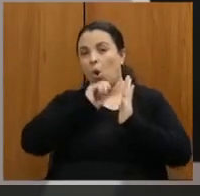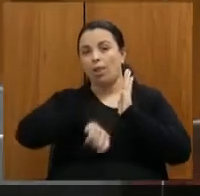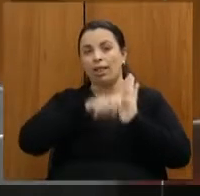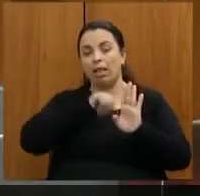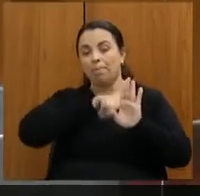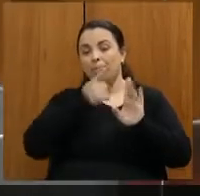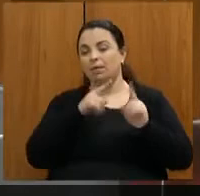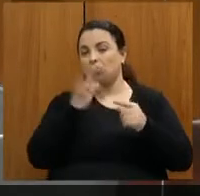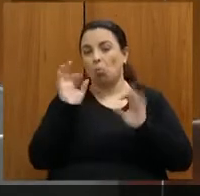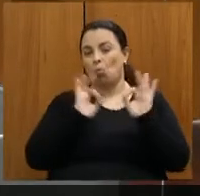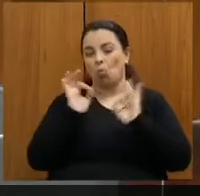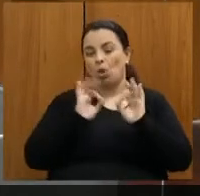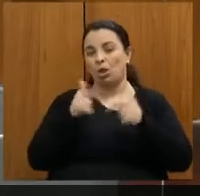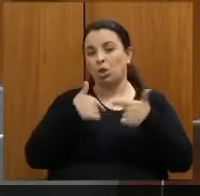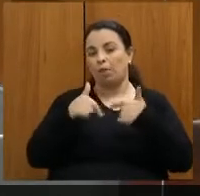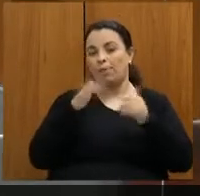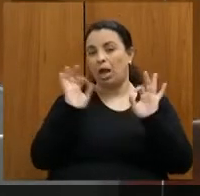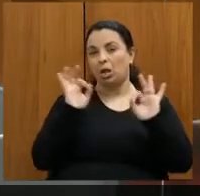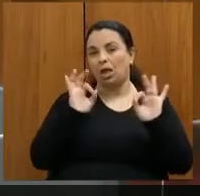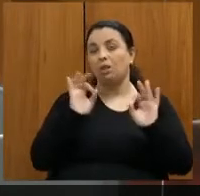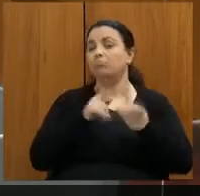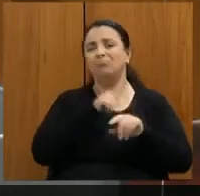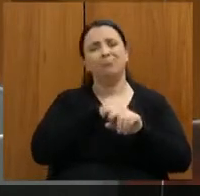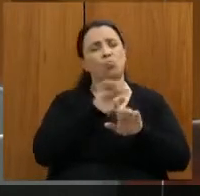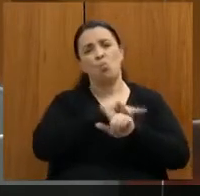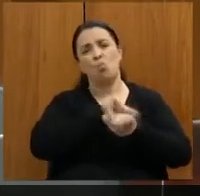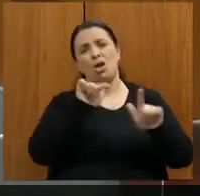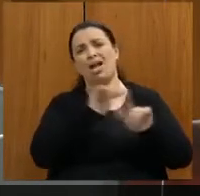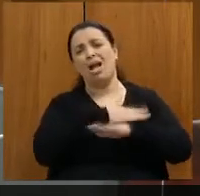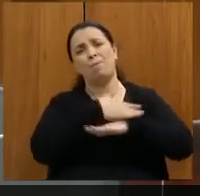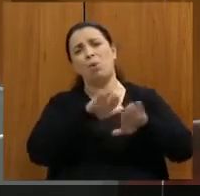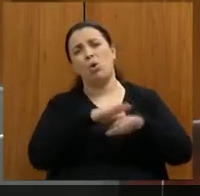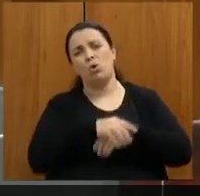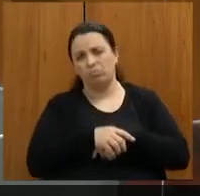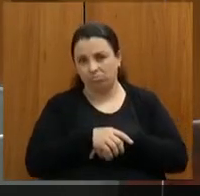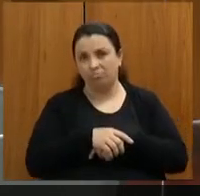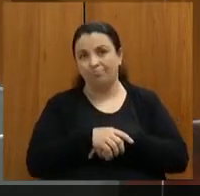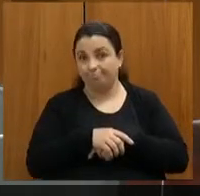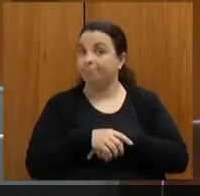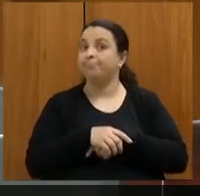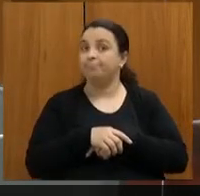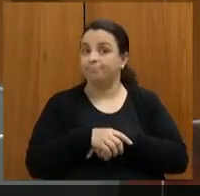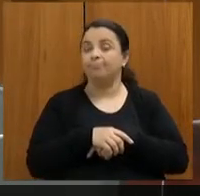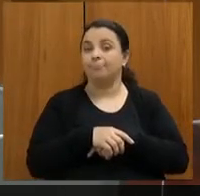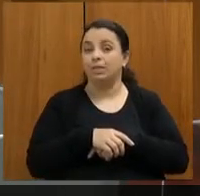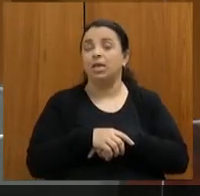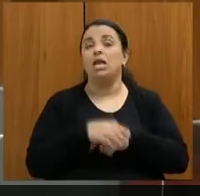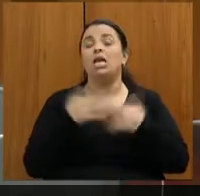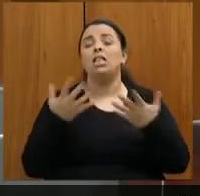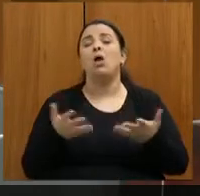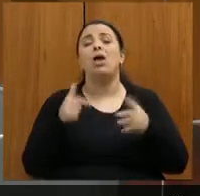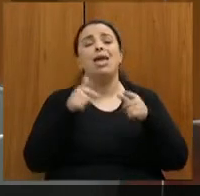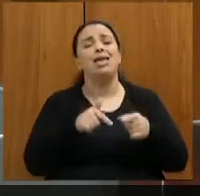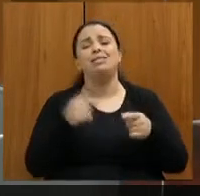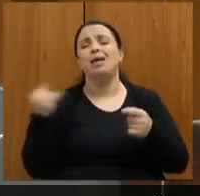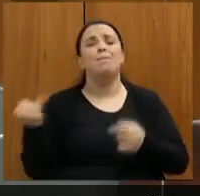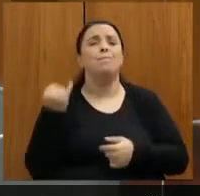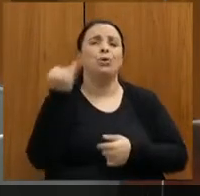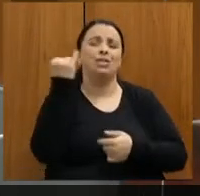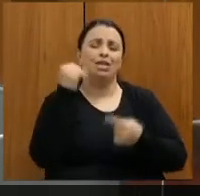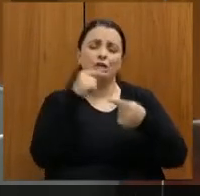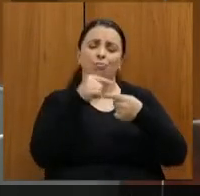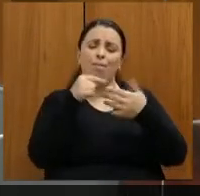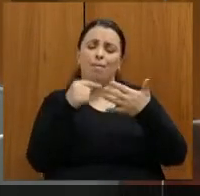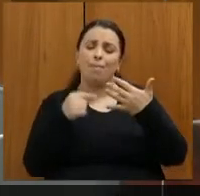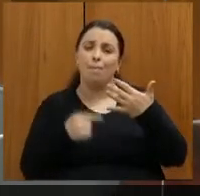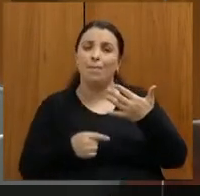muito atendidas mesmo com o número reduzido de pessoal então eu acho que são essas coisas que o governo vem fazendo